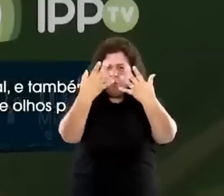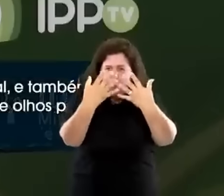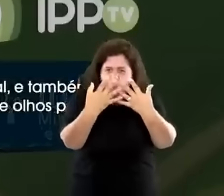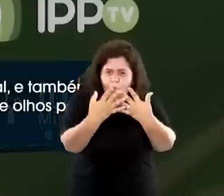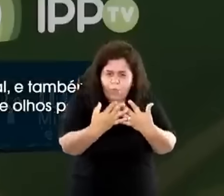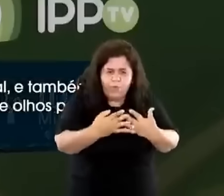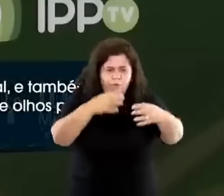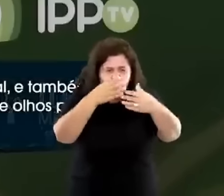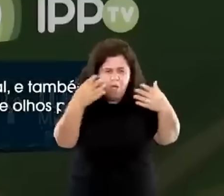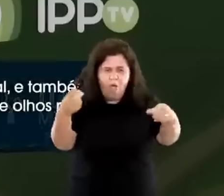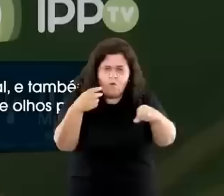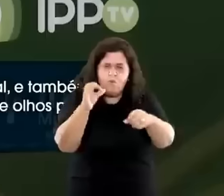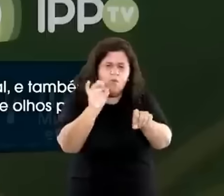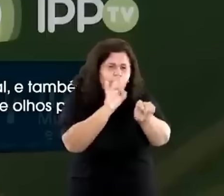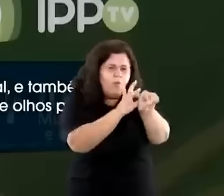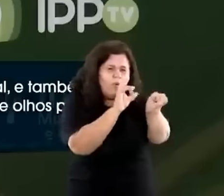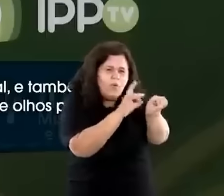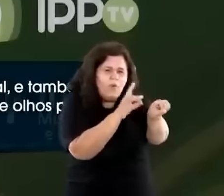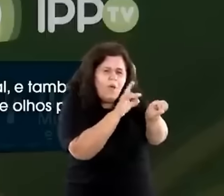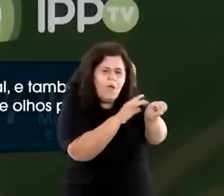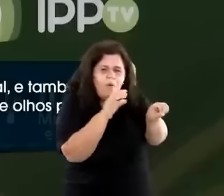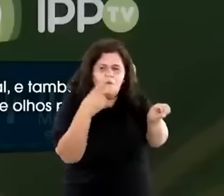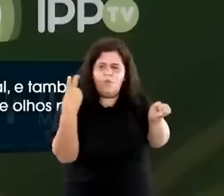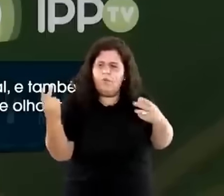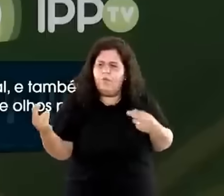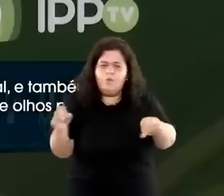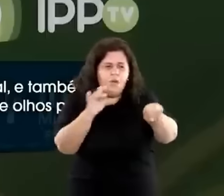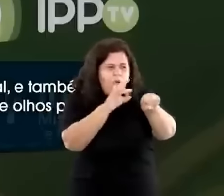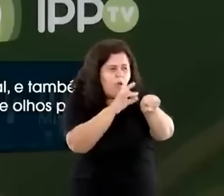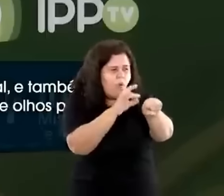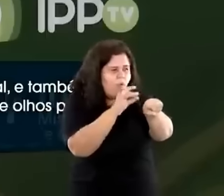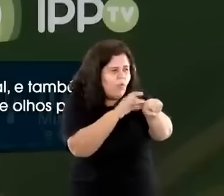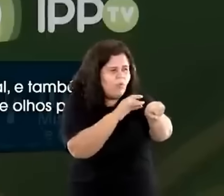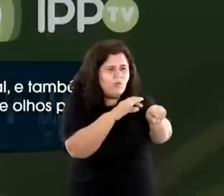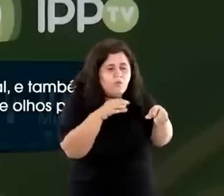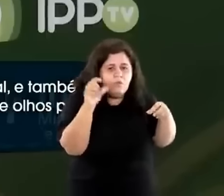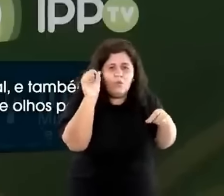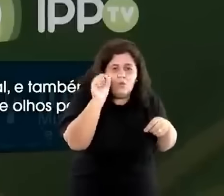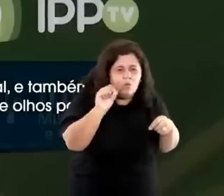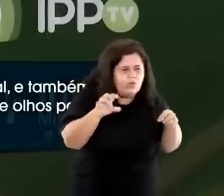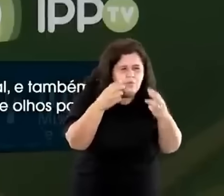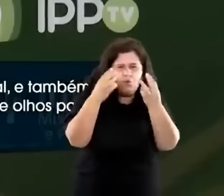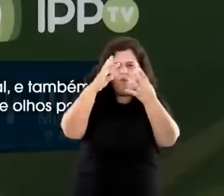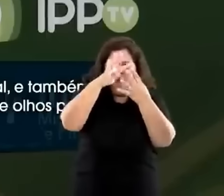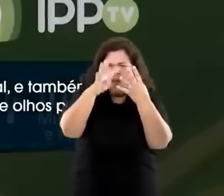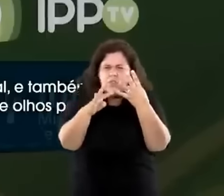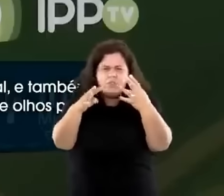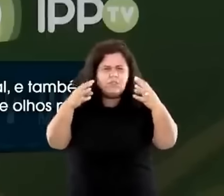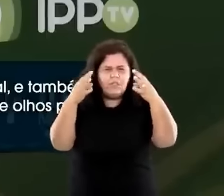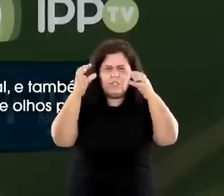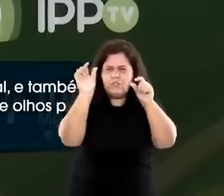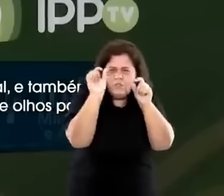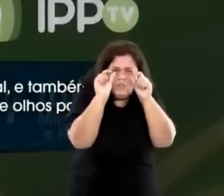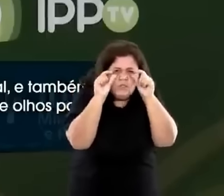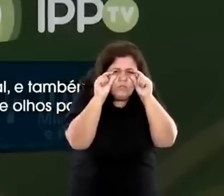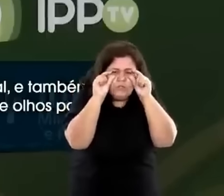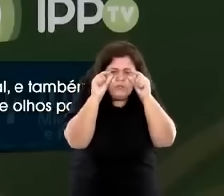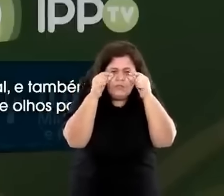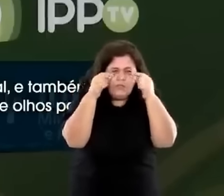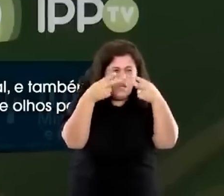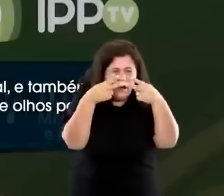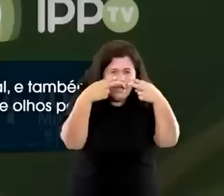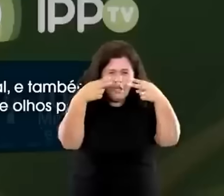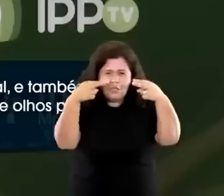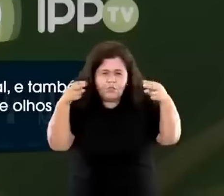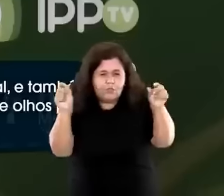Cristal também no meio do Trono e a volta do Trono quatro seres viventes cheios de olhos por diante e por trás quando diz que o trono